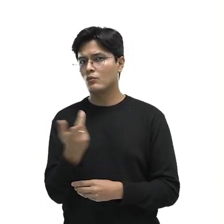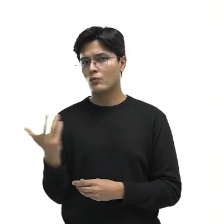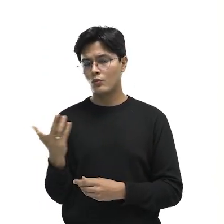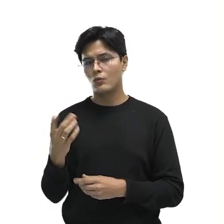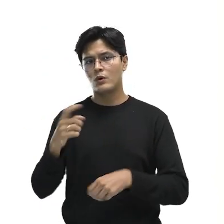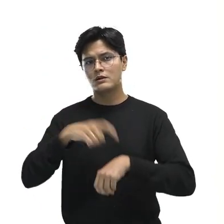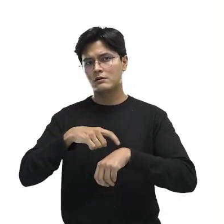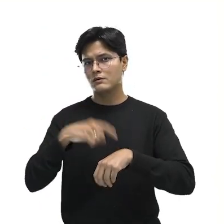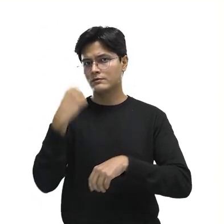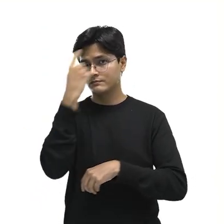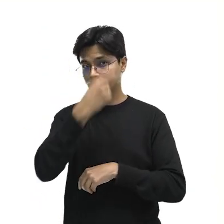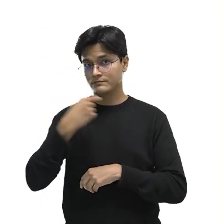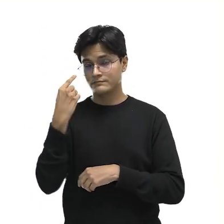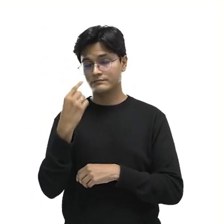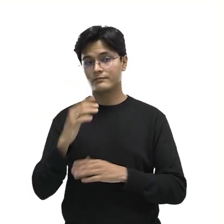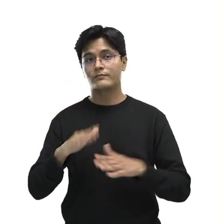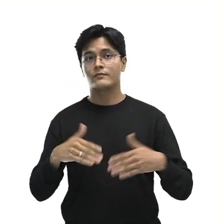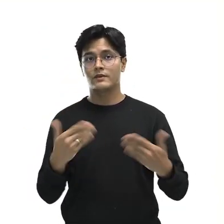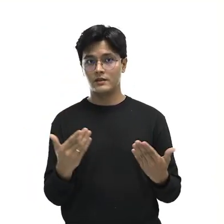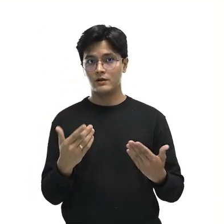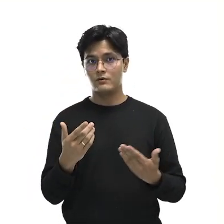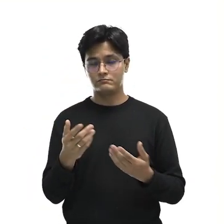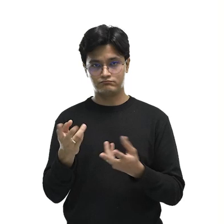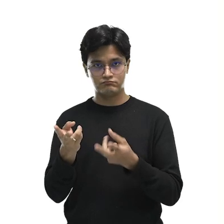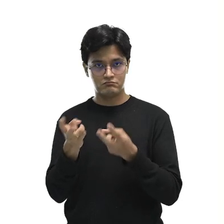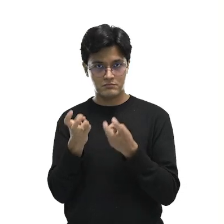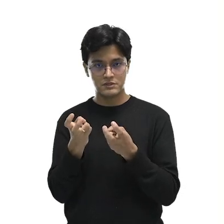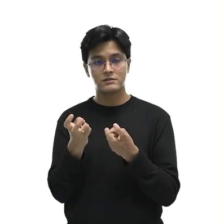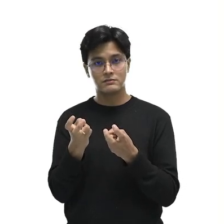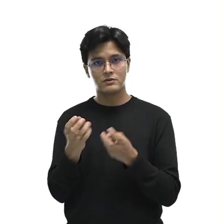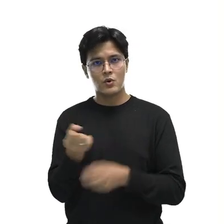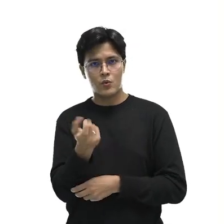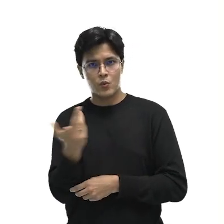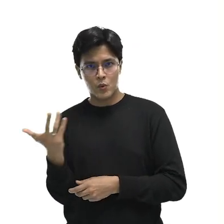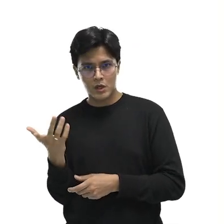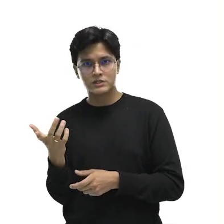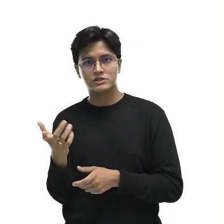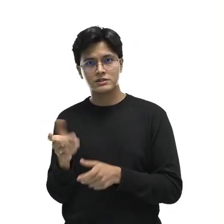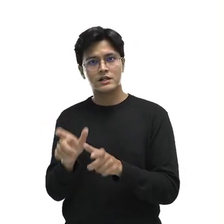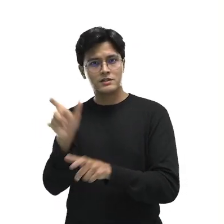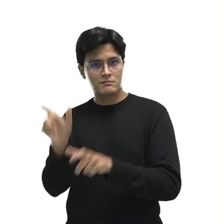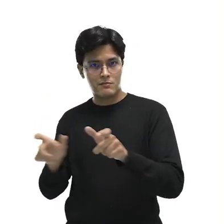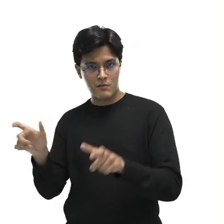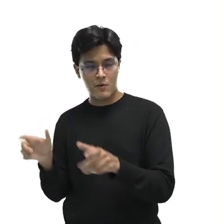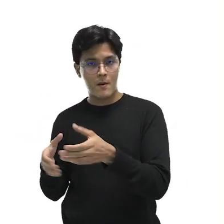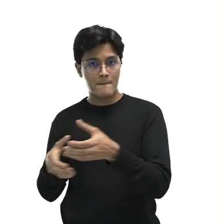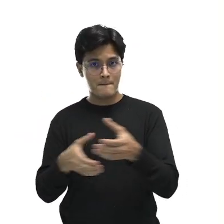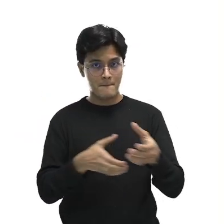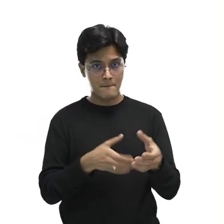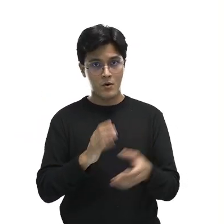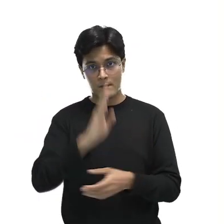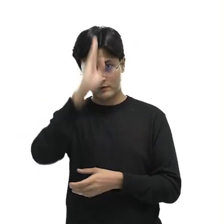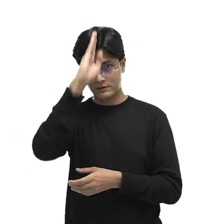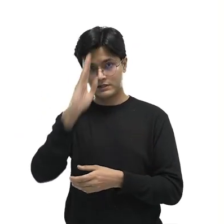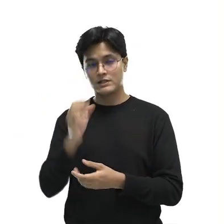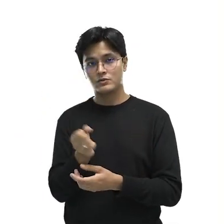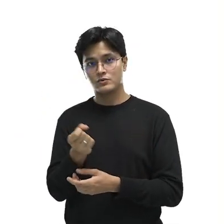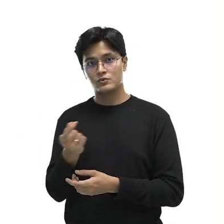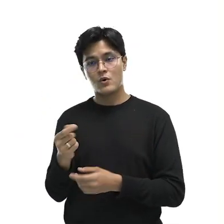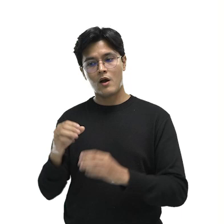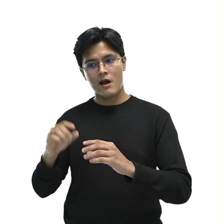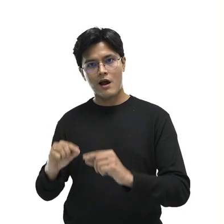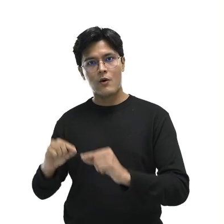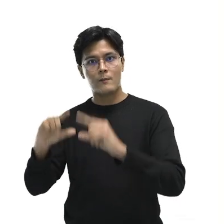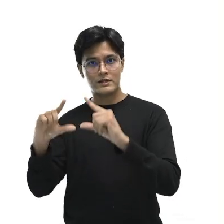quantidade de bombeiros aqui, tá? Aumentei a quantidade de bombeiros. O que tem que acontecer com o tempo, pessoal? Tem que diminuir,